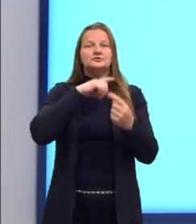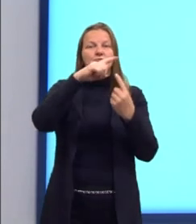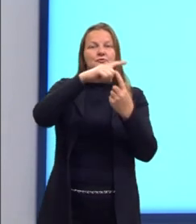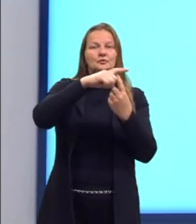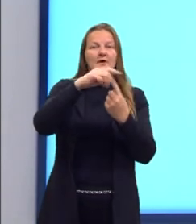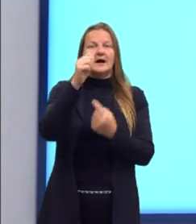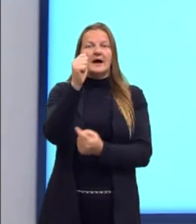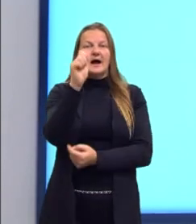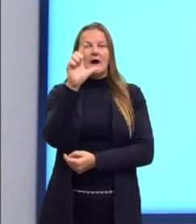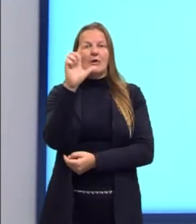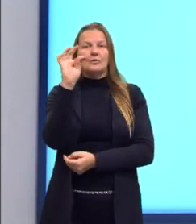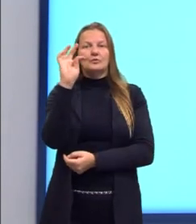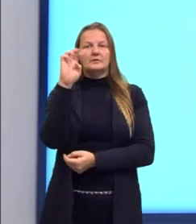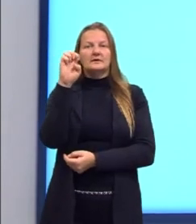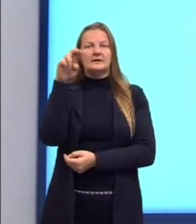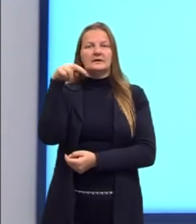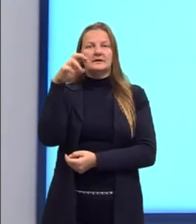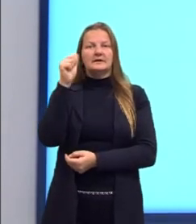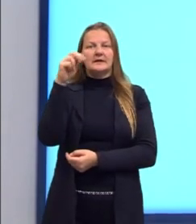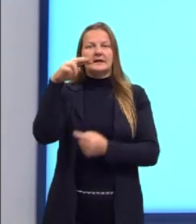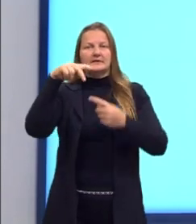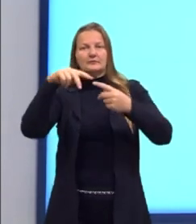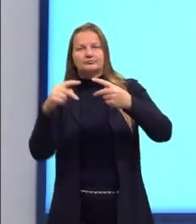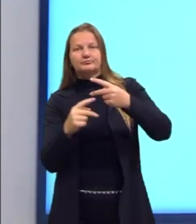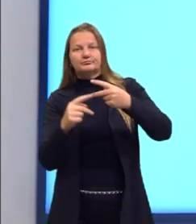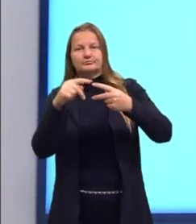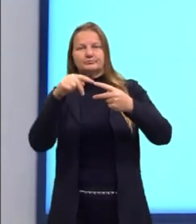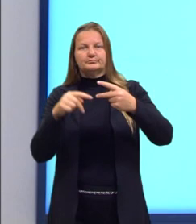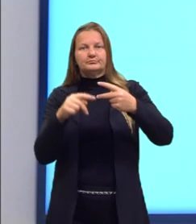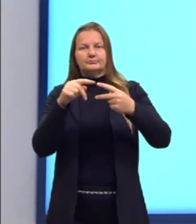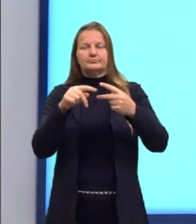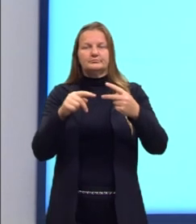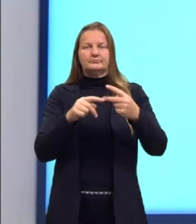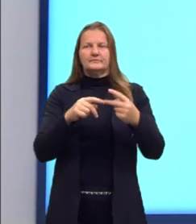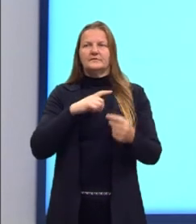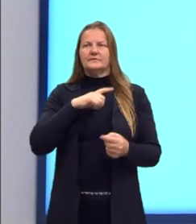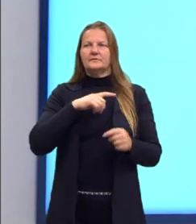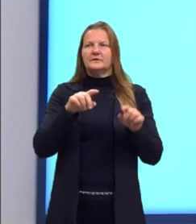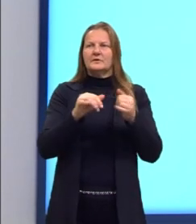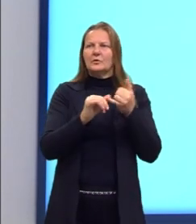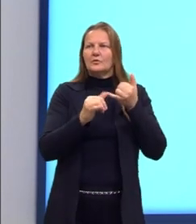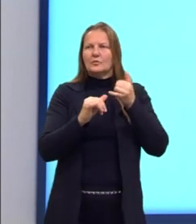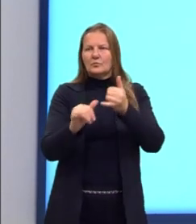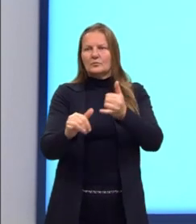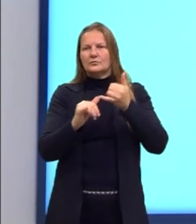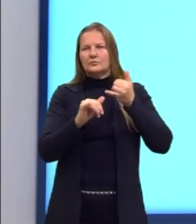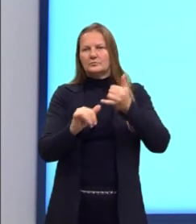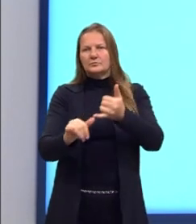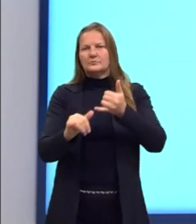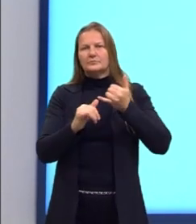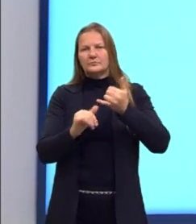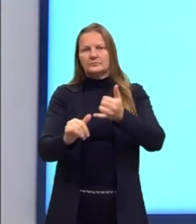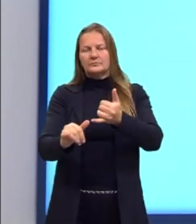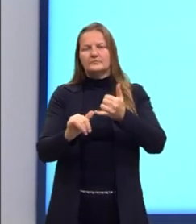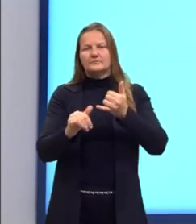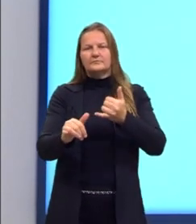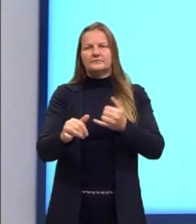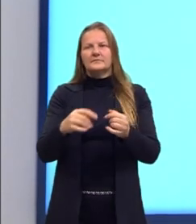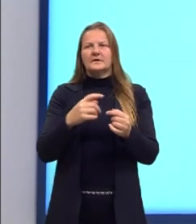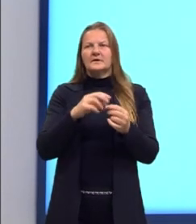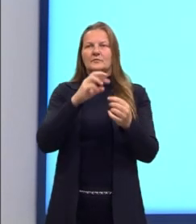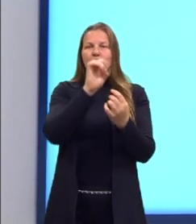tem uma corrente alternada e por fim aqui quando a gente quer medir então a corrente contínua e esse